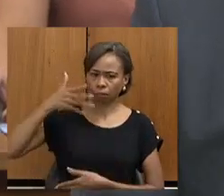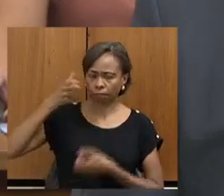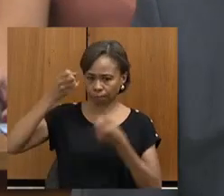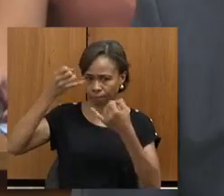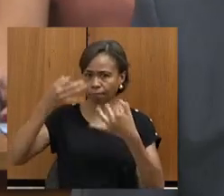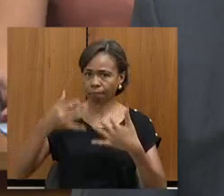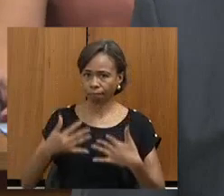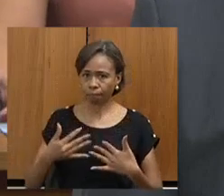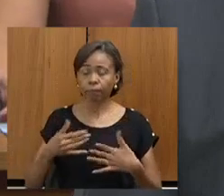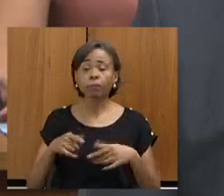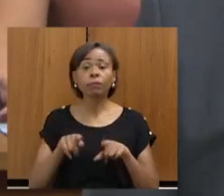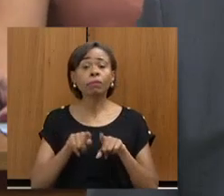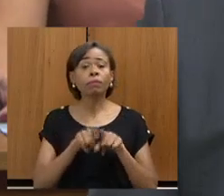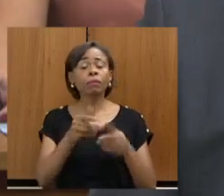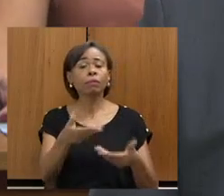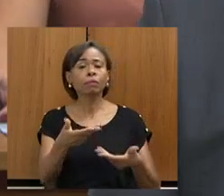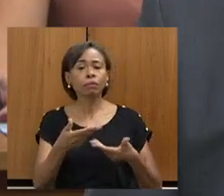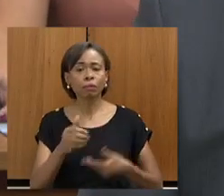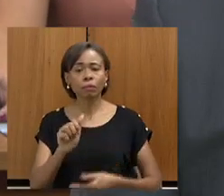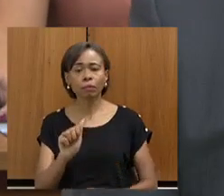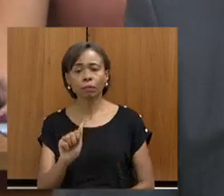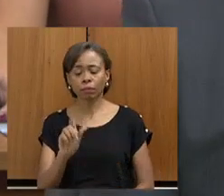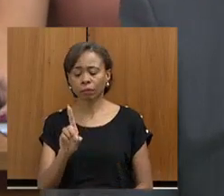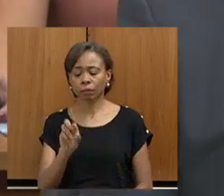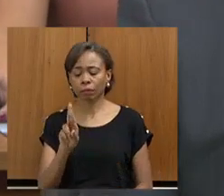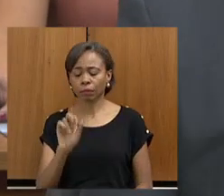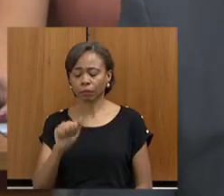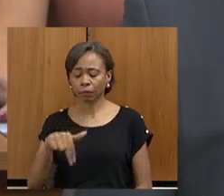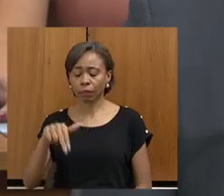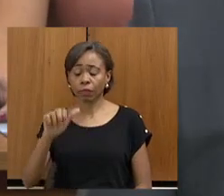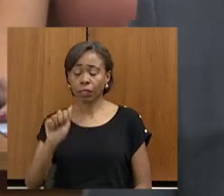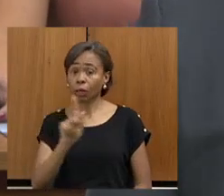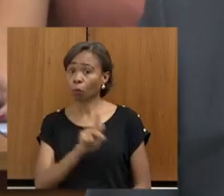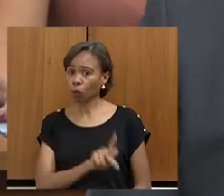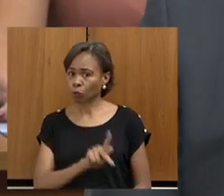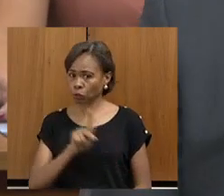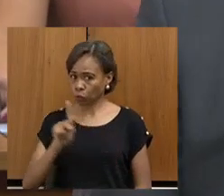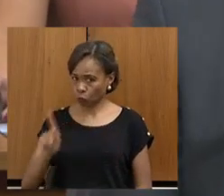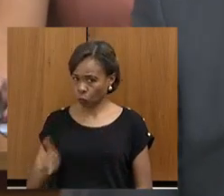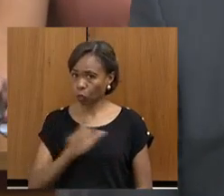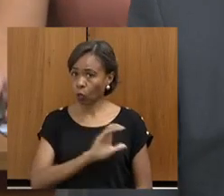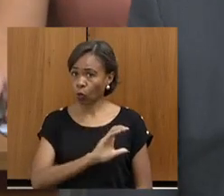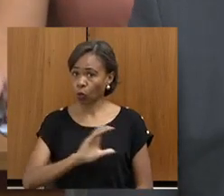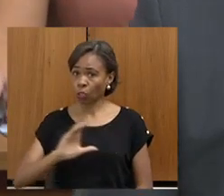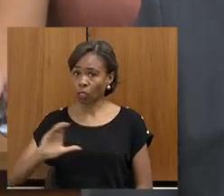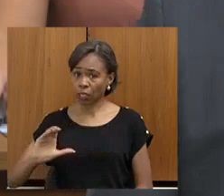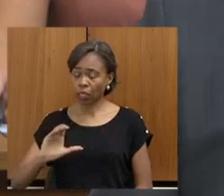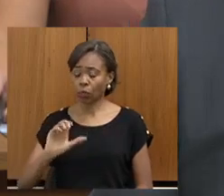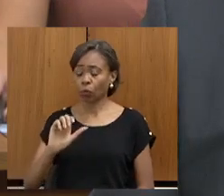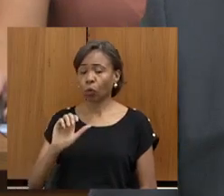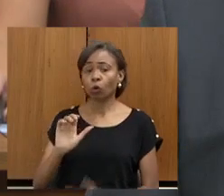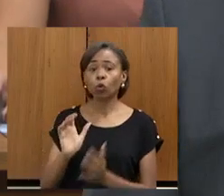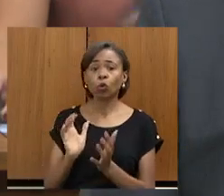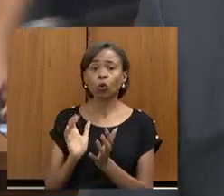Também convidar a Adriana Borges, professora, coordenadora do LAPEI,